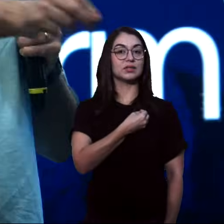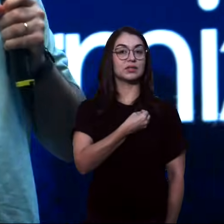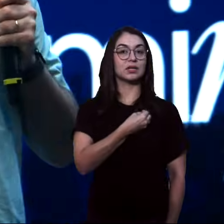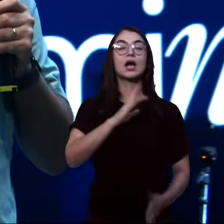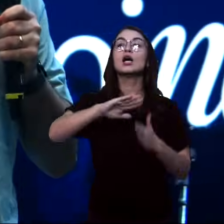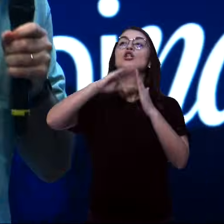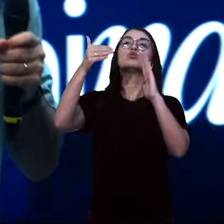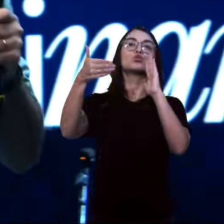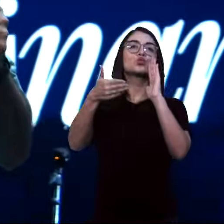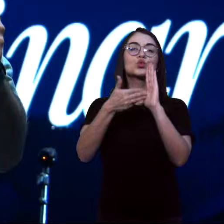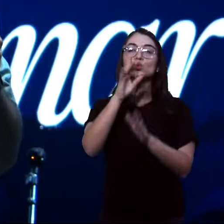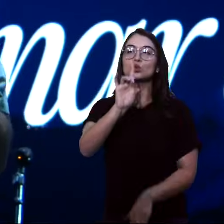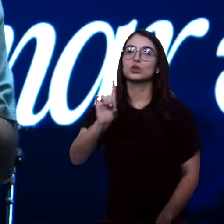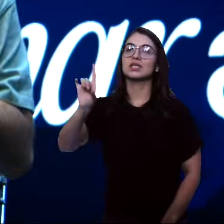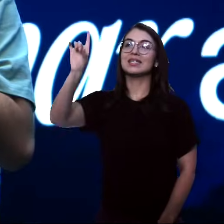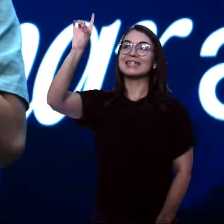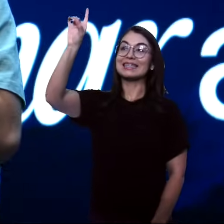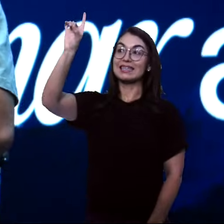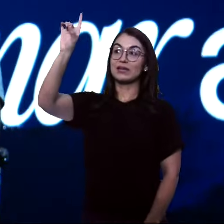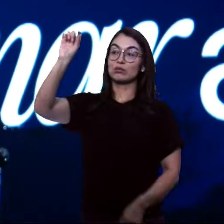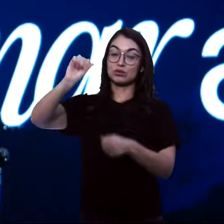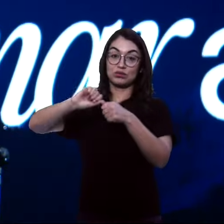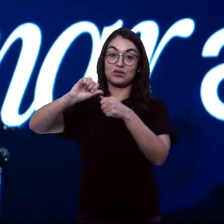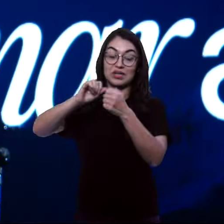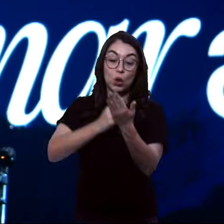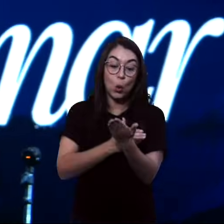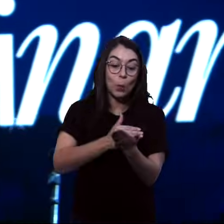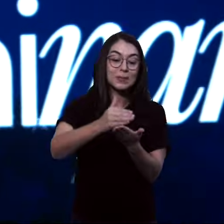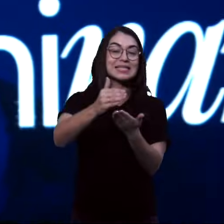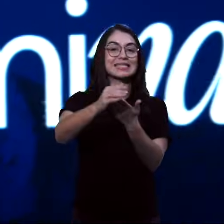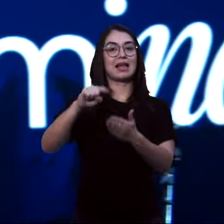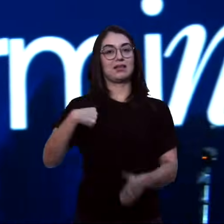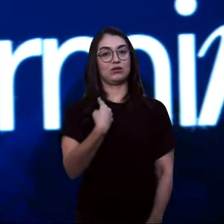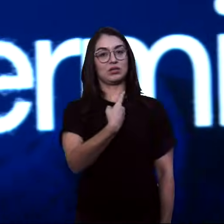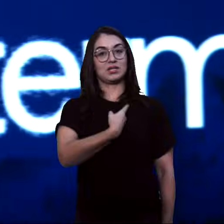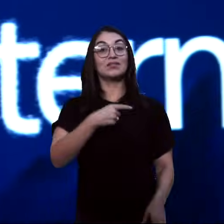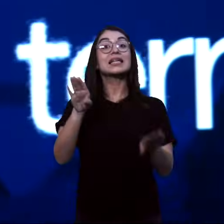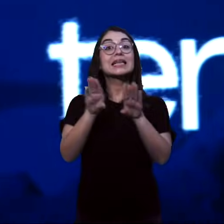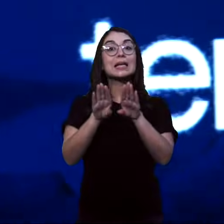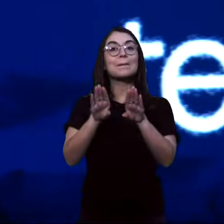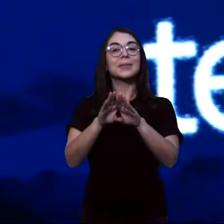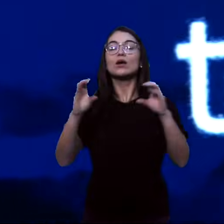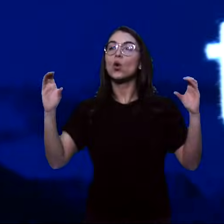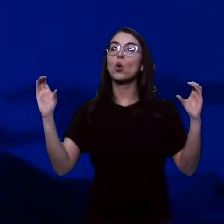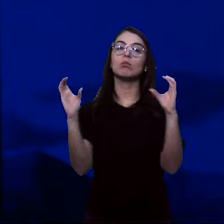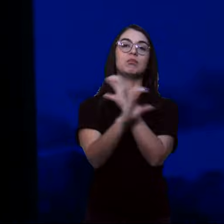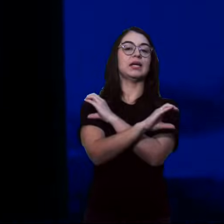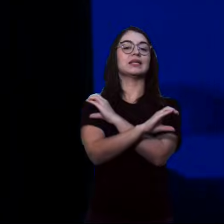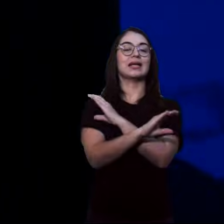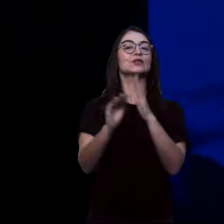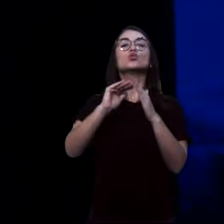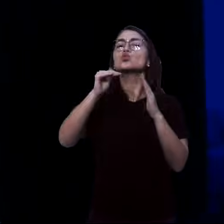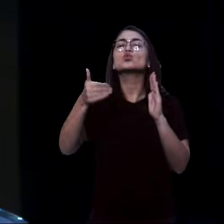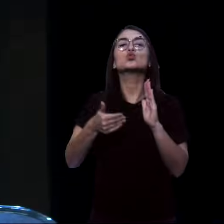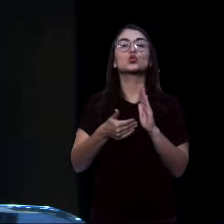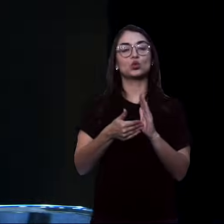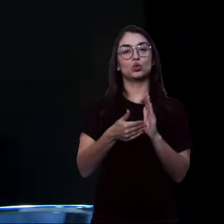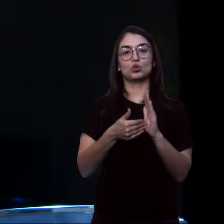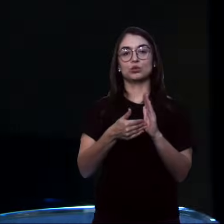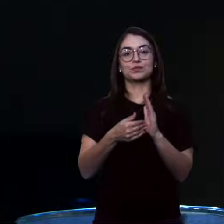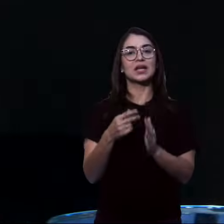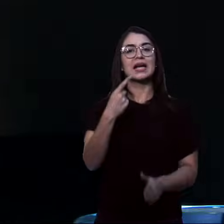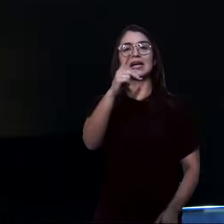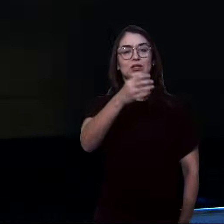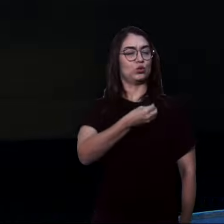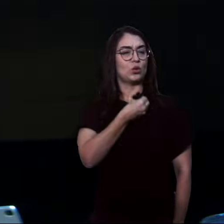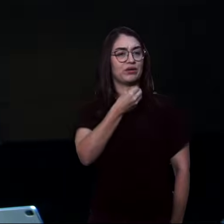nossa vida, Ele vai completar. O que Deus começou na sua célula, no seu ministério, no seu